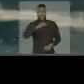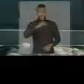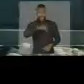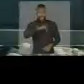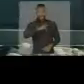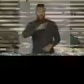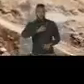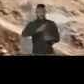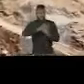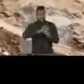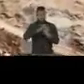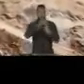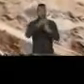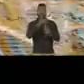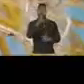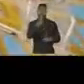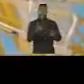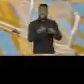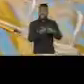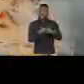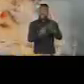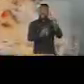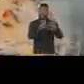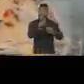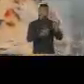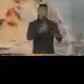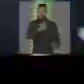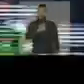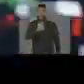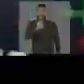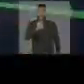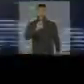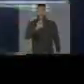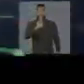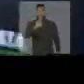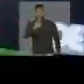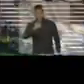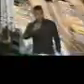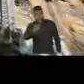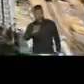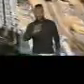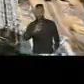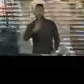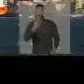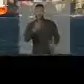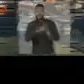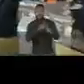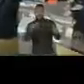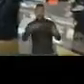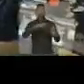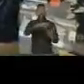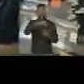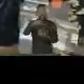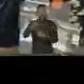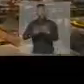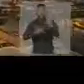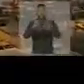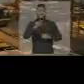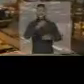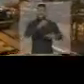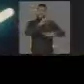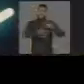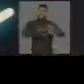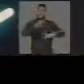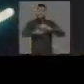O salário mínimo praticamente quadruplicou. A Petrobras se tornou a quarta maior empresa do mundo. As refinarias